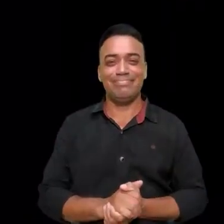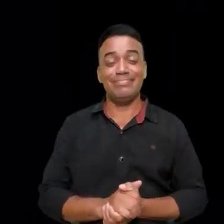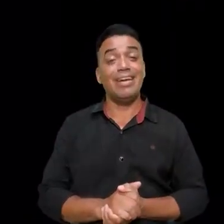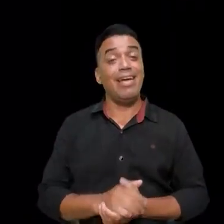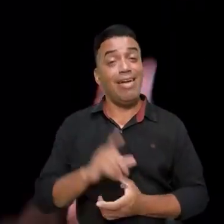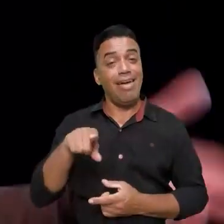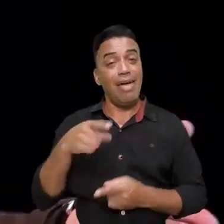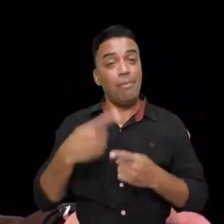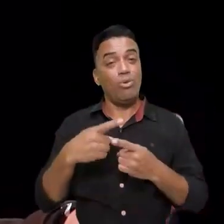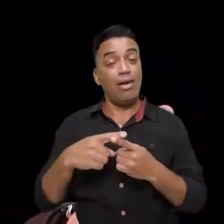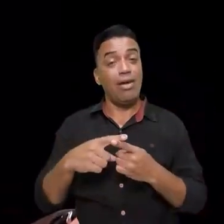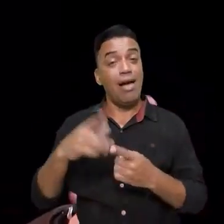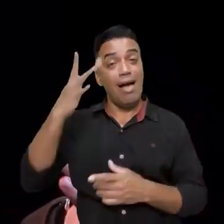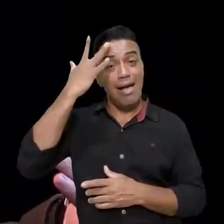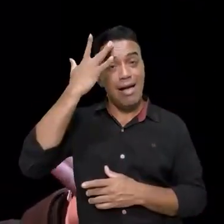Porque